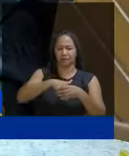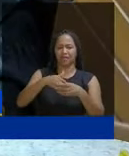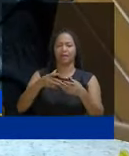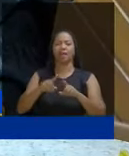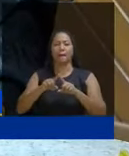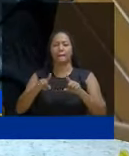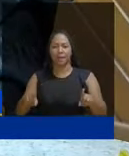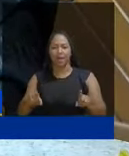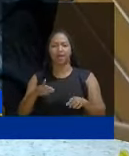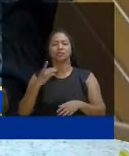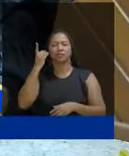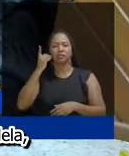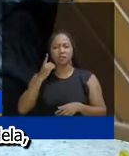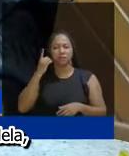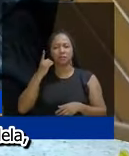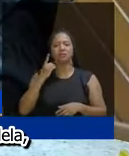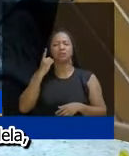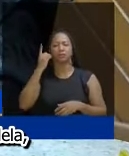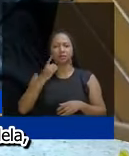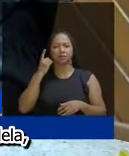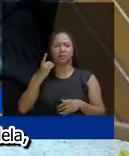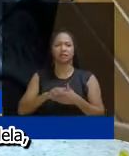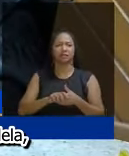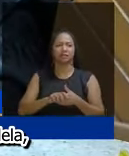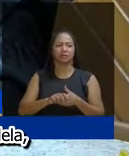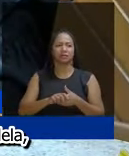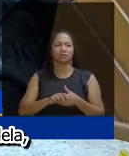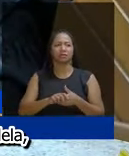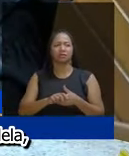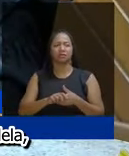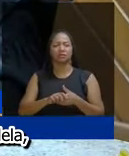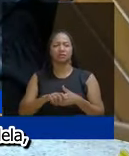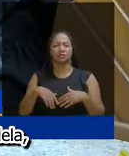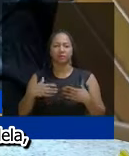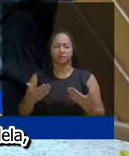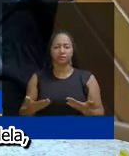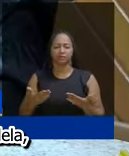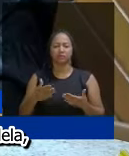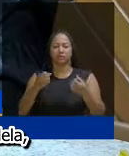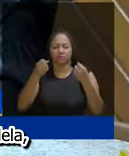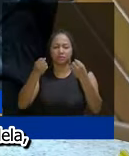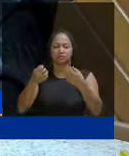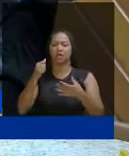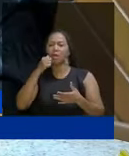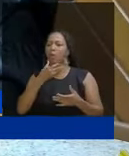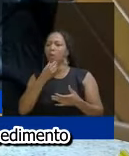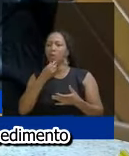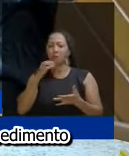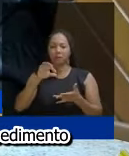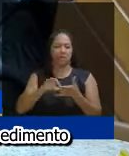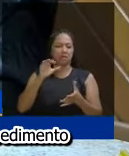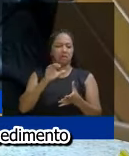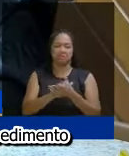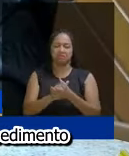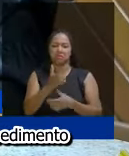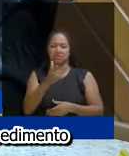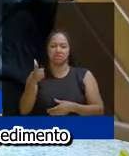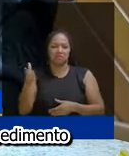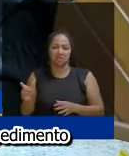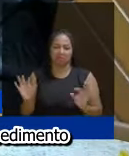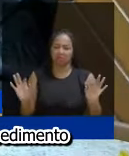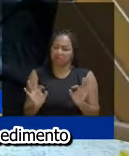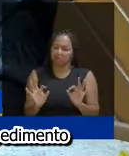à deputada que eu chamo de Liri. Okay. Então, em relação ao esposo dela, Não houve nenhuma, não